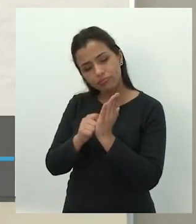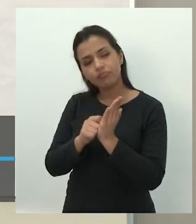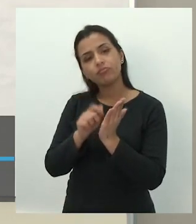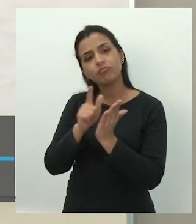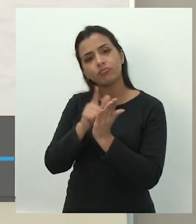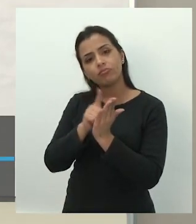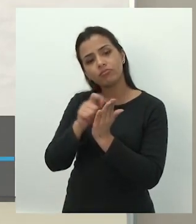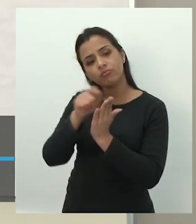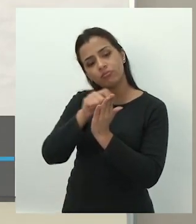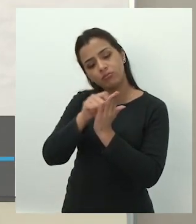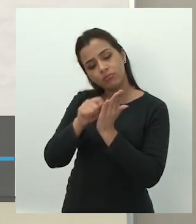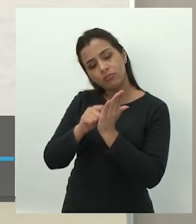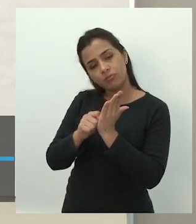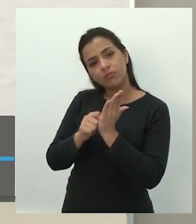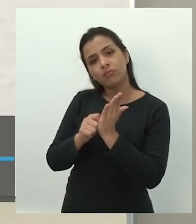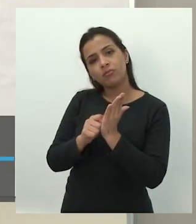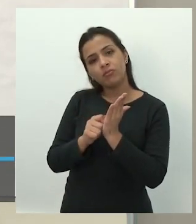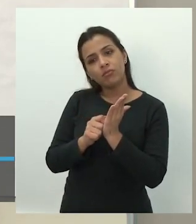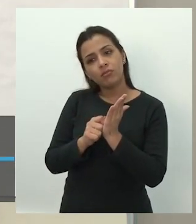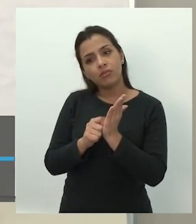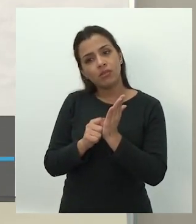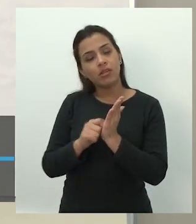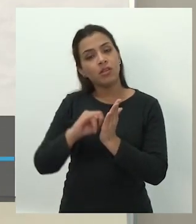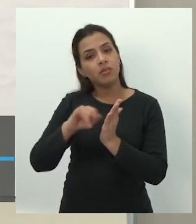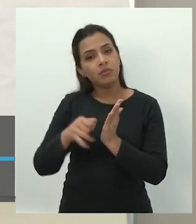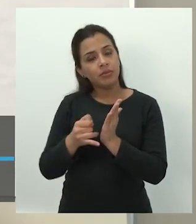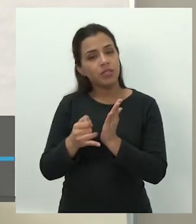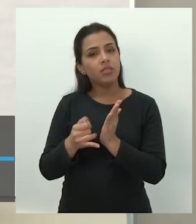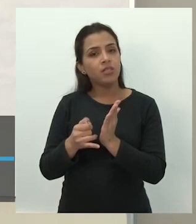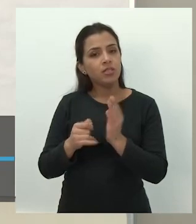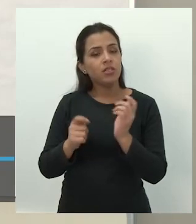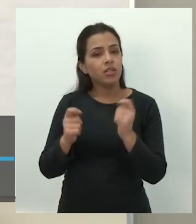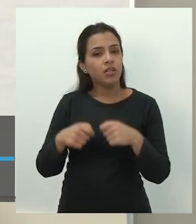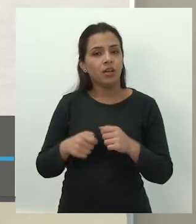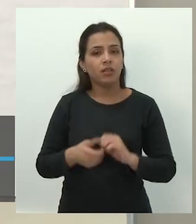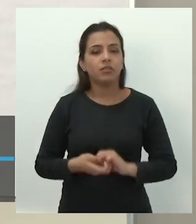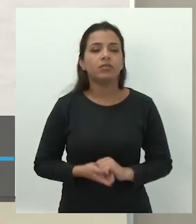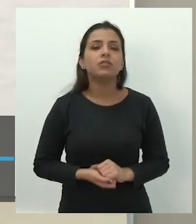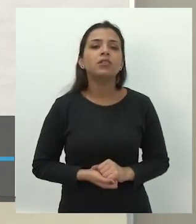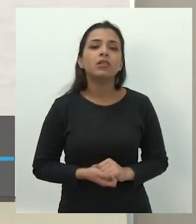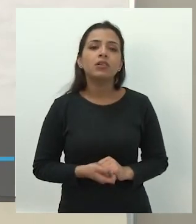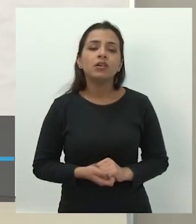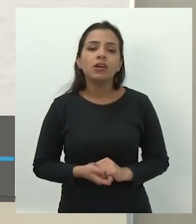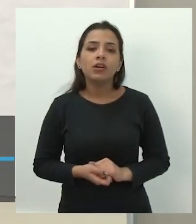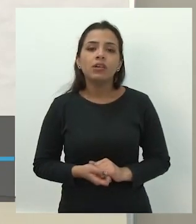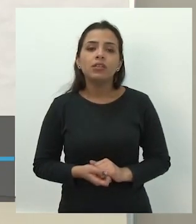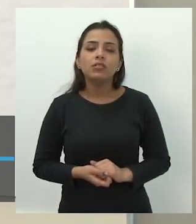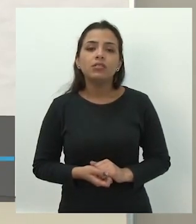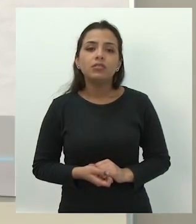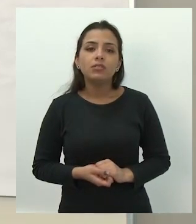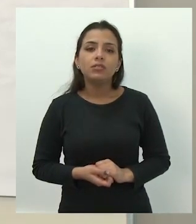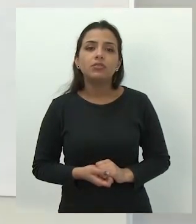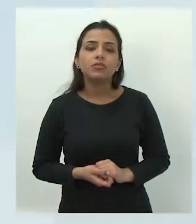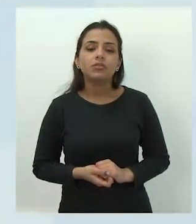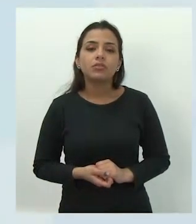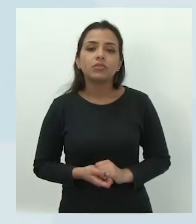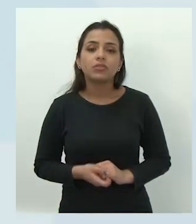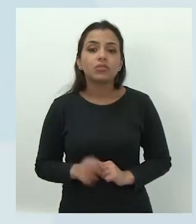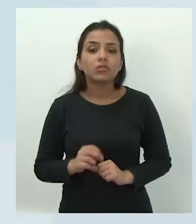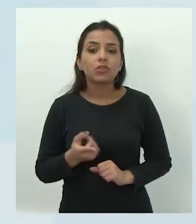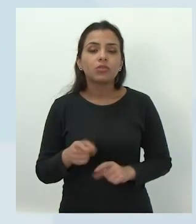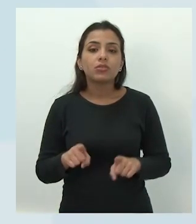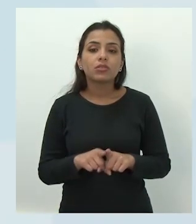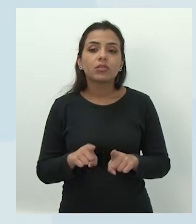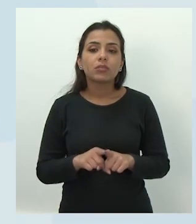nota, o caderno de desenho, a folhinha de sulfite e o lápis normal, que dá do mesmo jeito, tá? O efeito é o mesmo, tá bom? Ou vocês podem fazer também